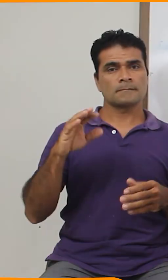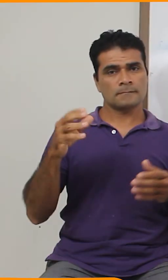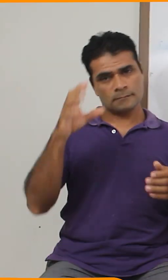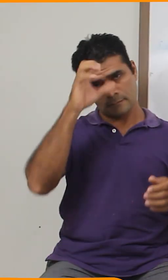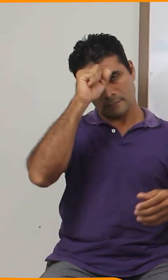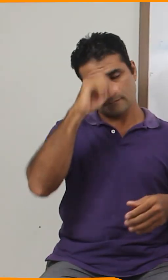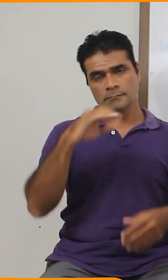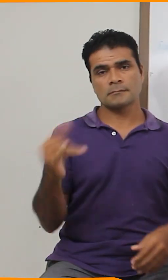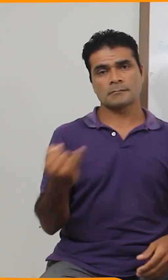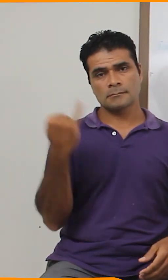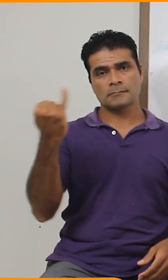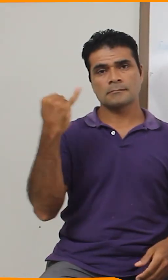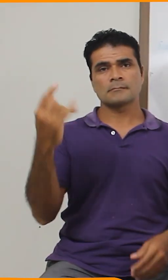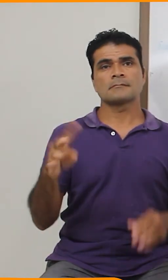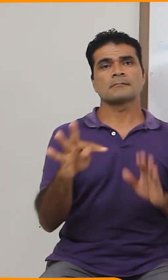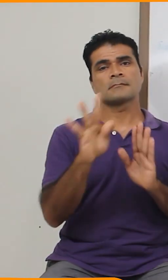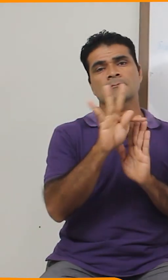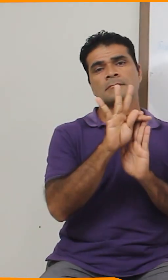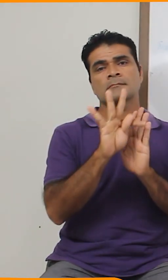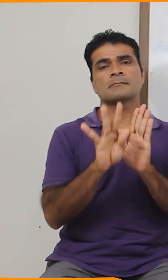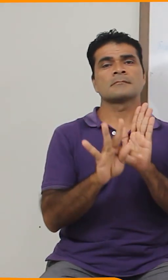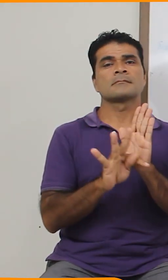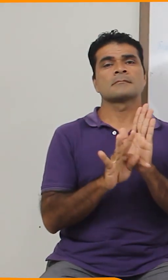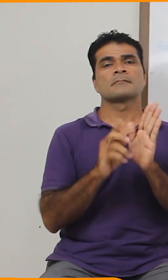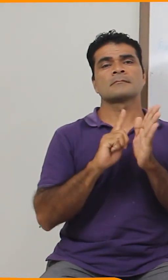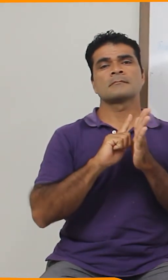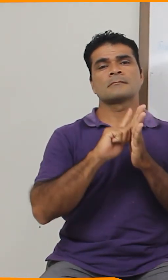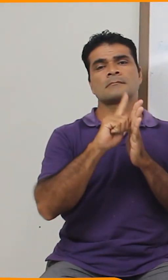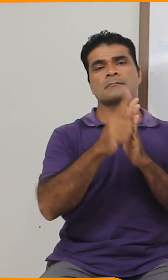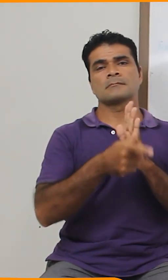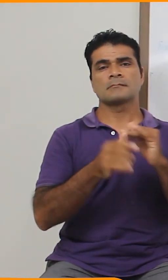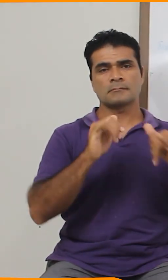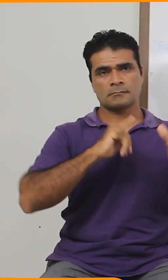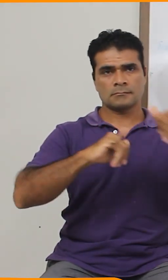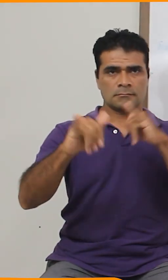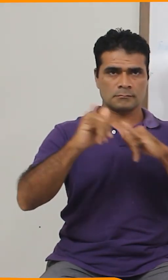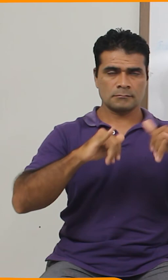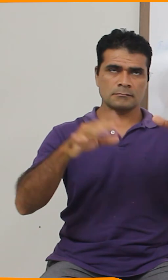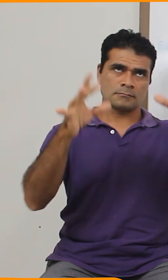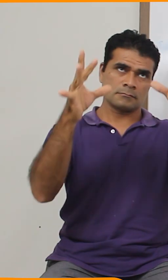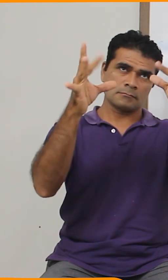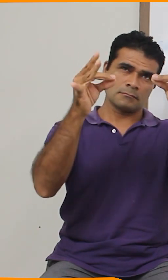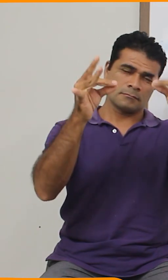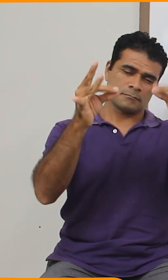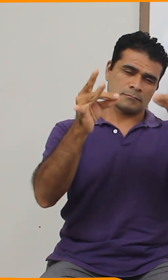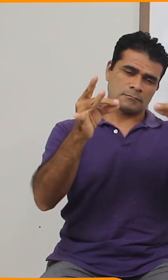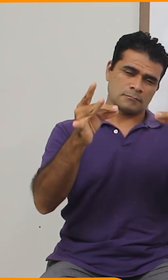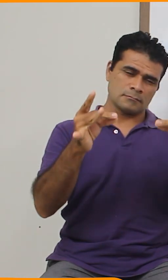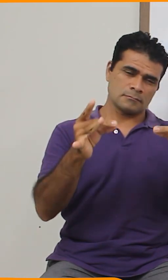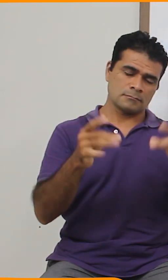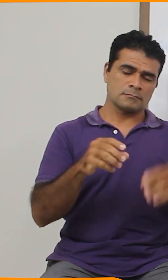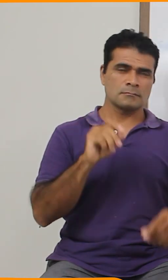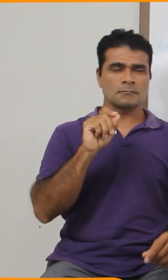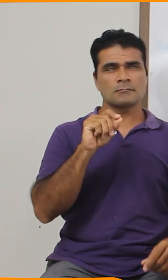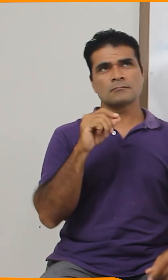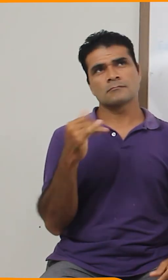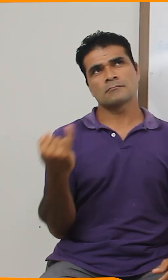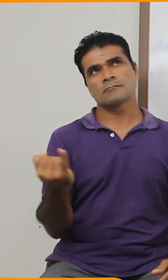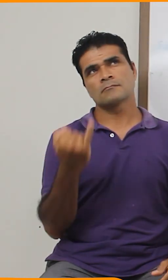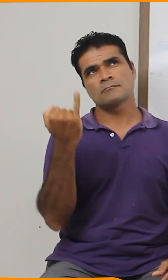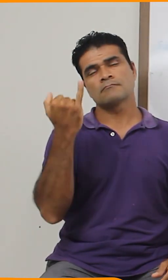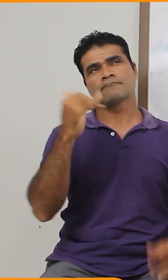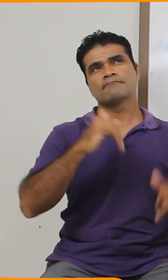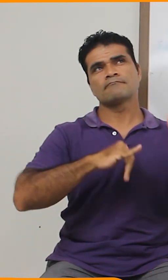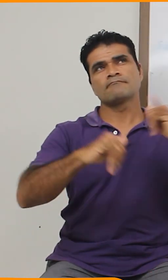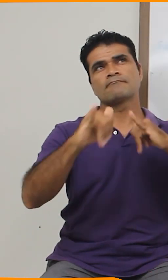gente. Então, vendo as características, vendo o que é de importante